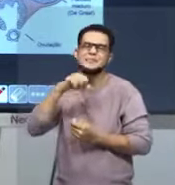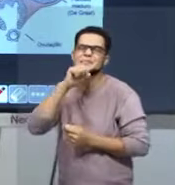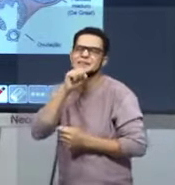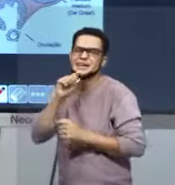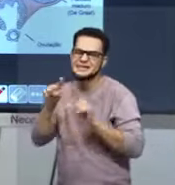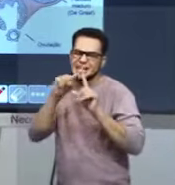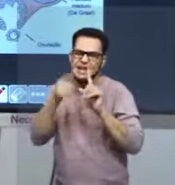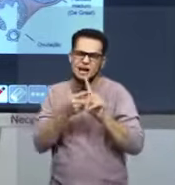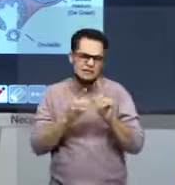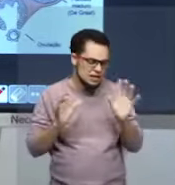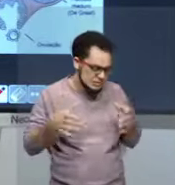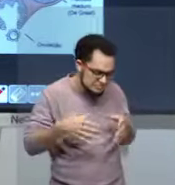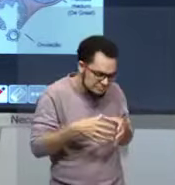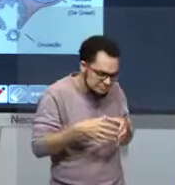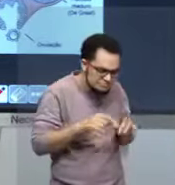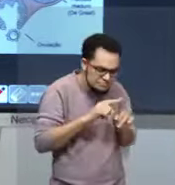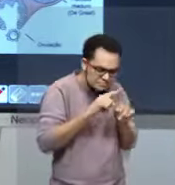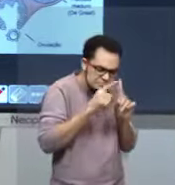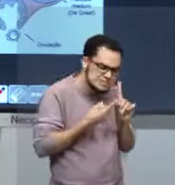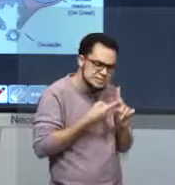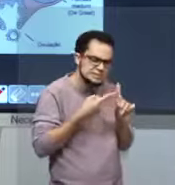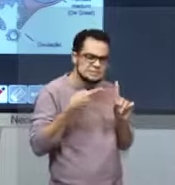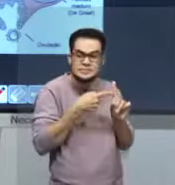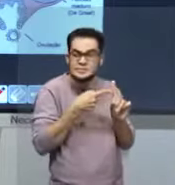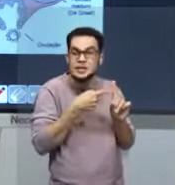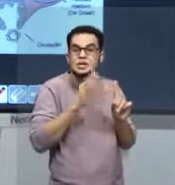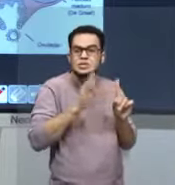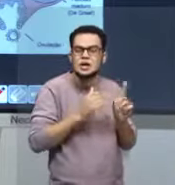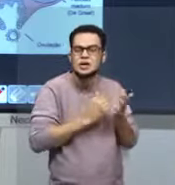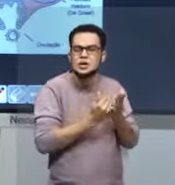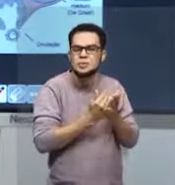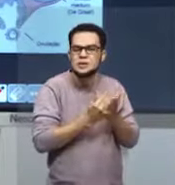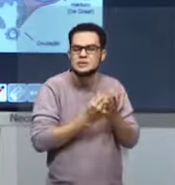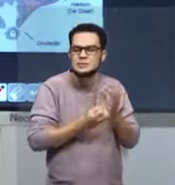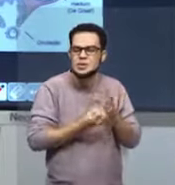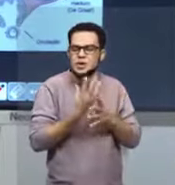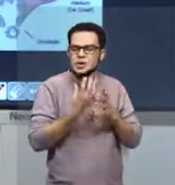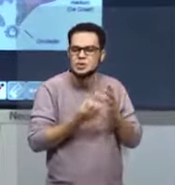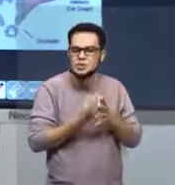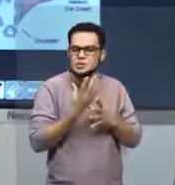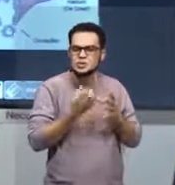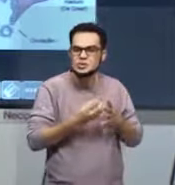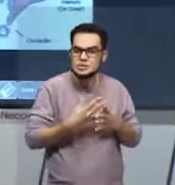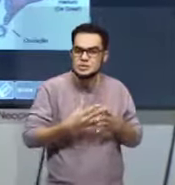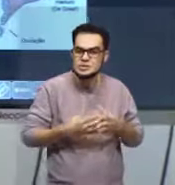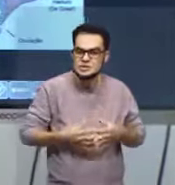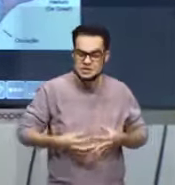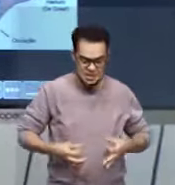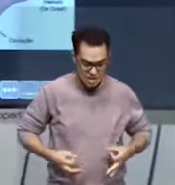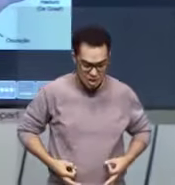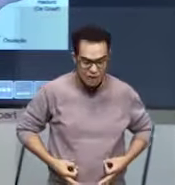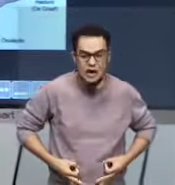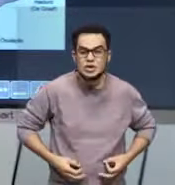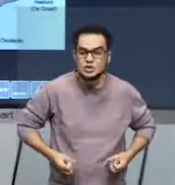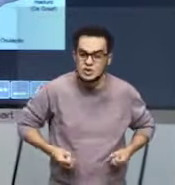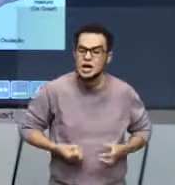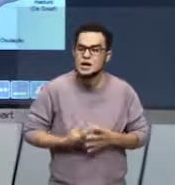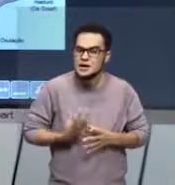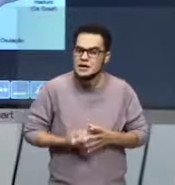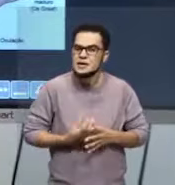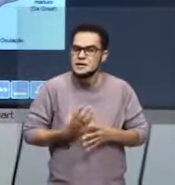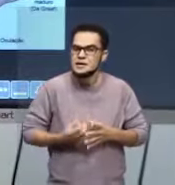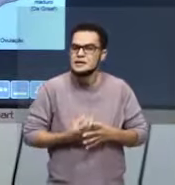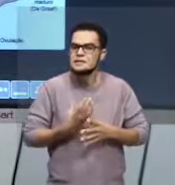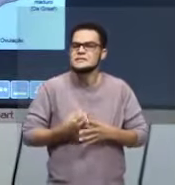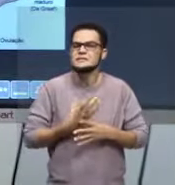ele é um feto ainda, ela já começa a produzir folículos ovarianos. Olha que interessante. Então, o feto